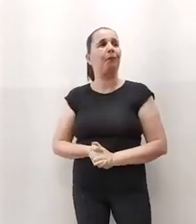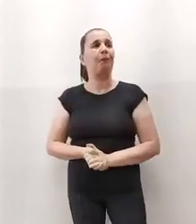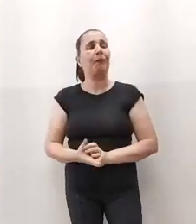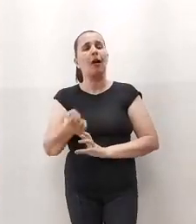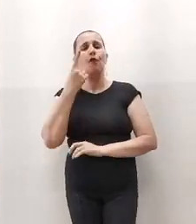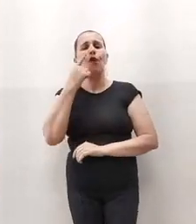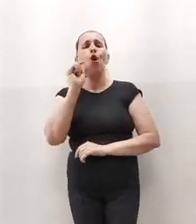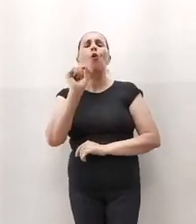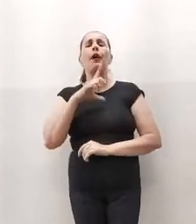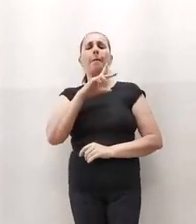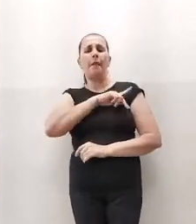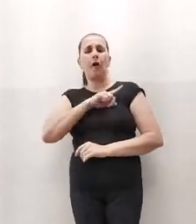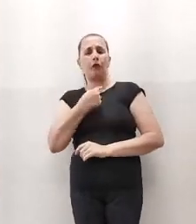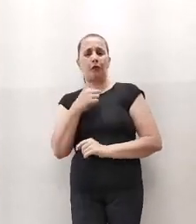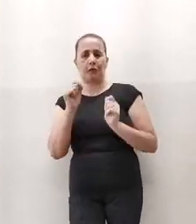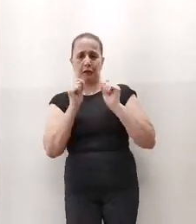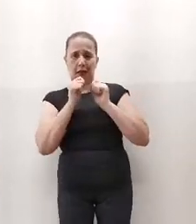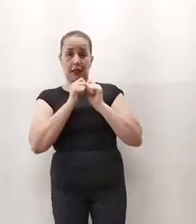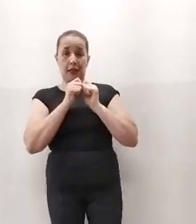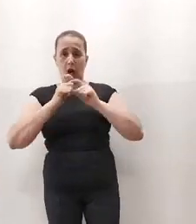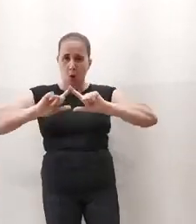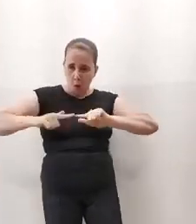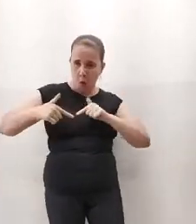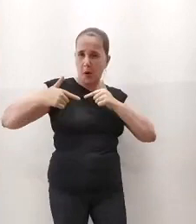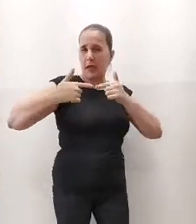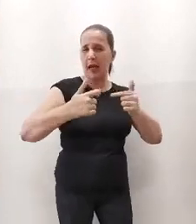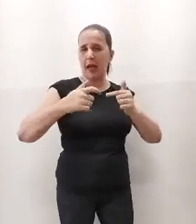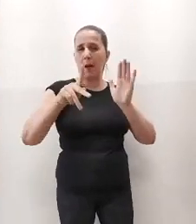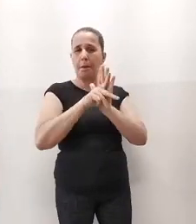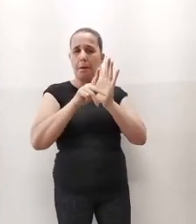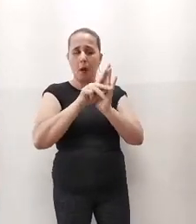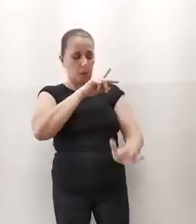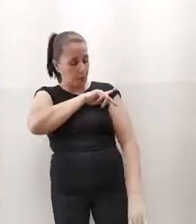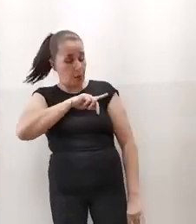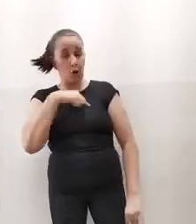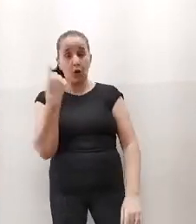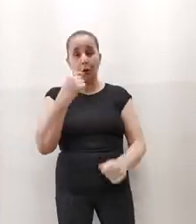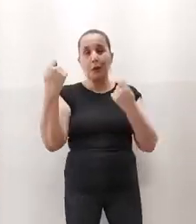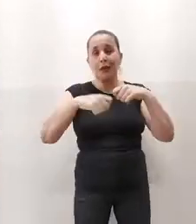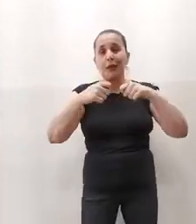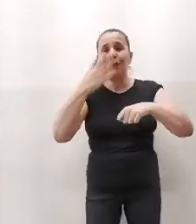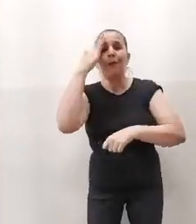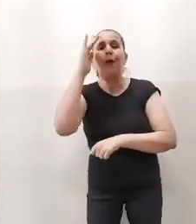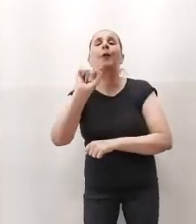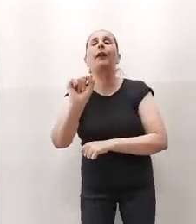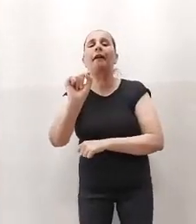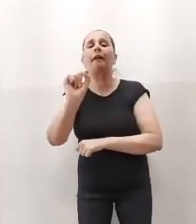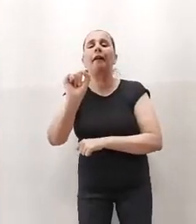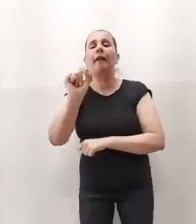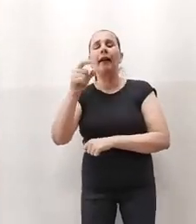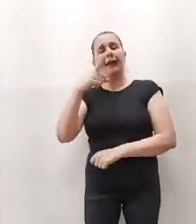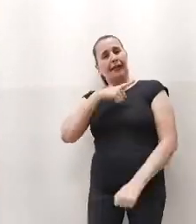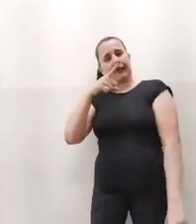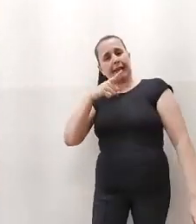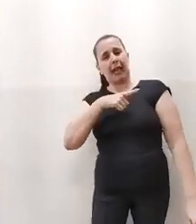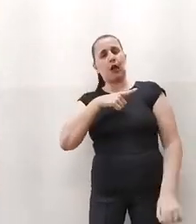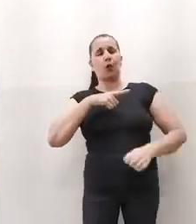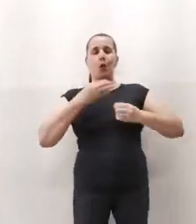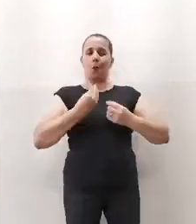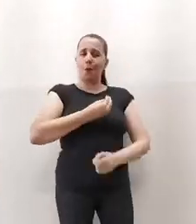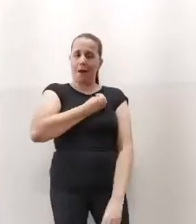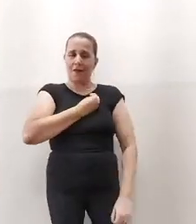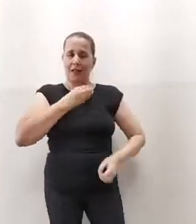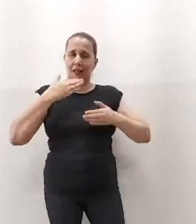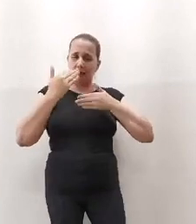que Paulo combateu. Esse era o combate de Paulo. Então, nós precisamos saber que existe uma carreira